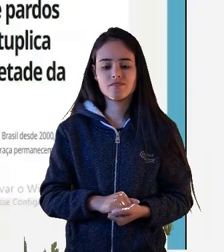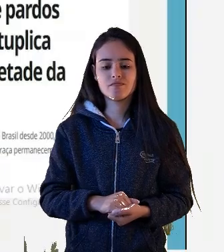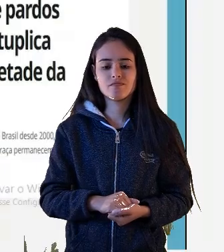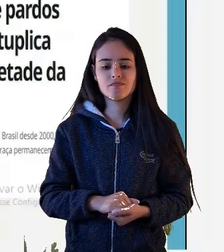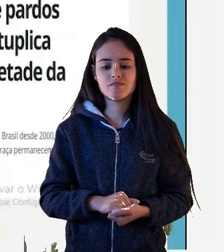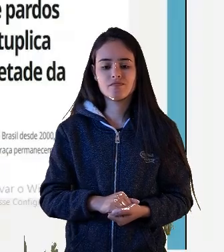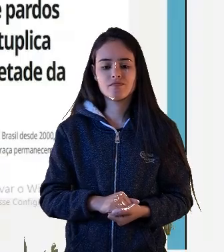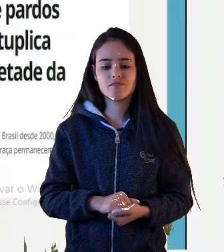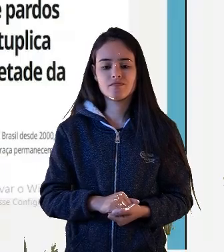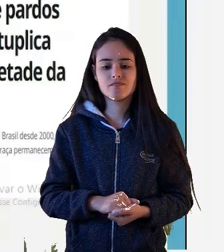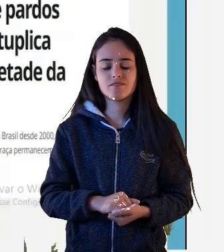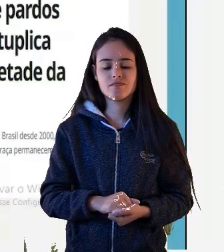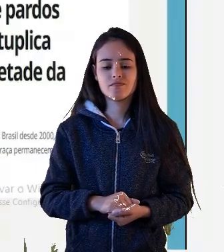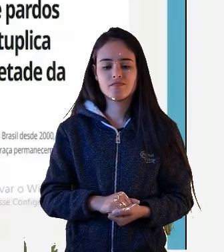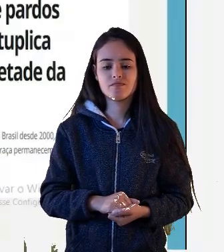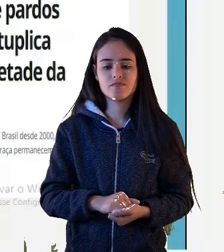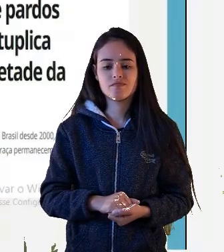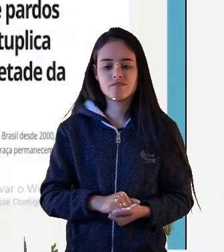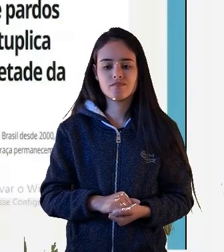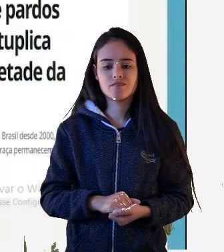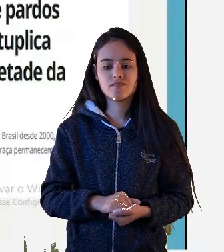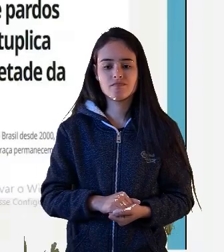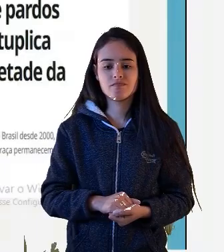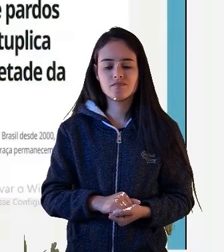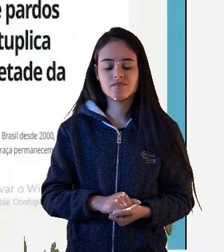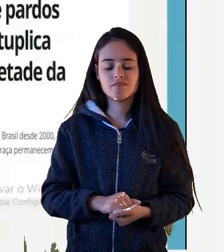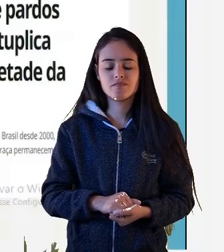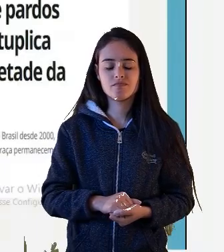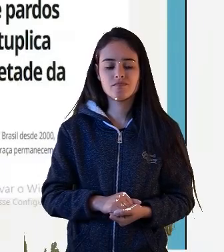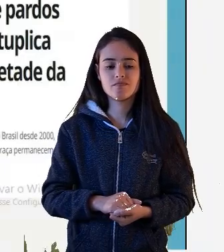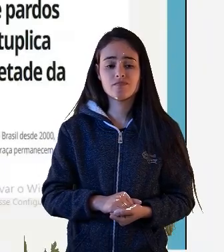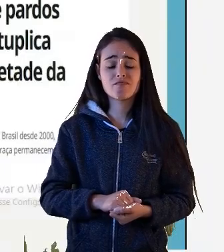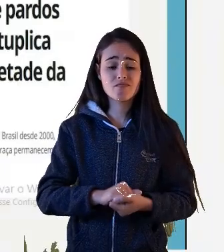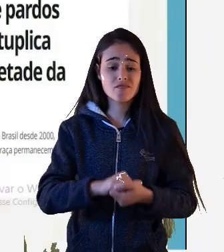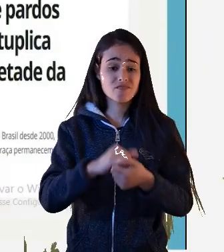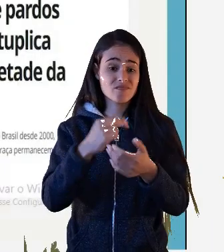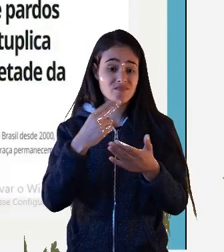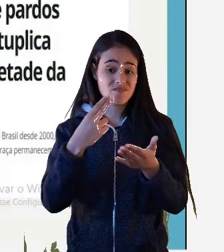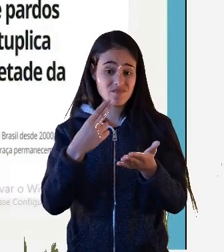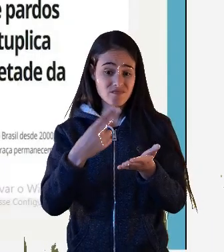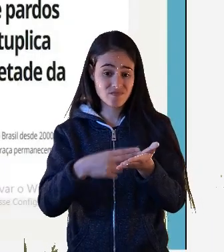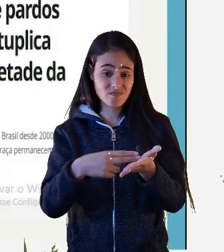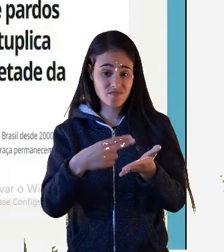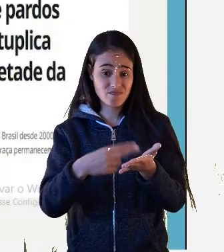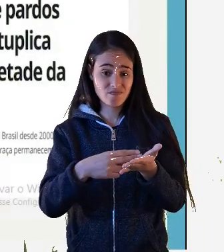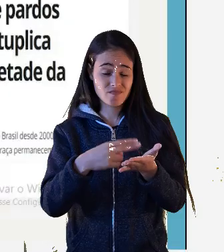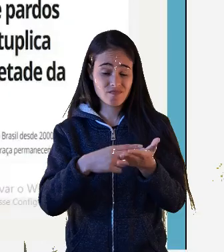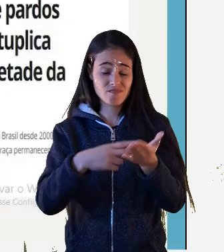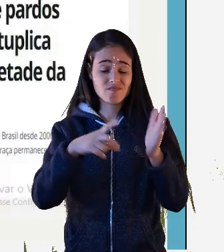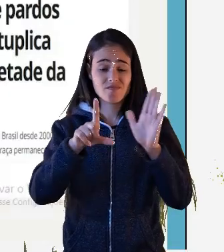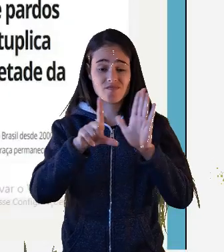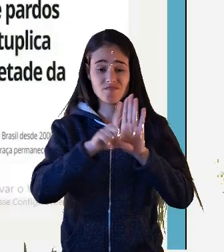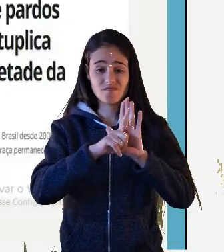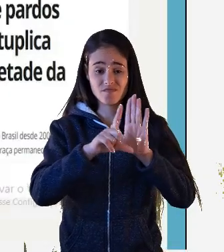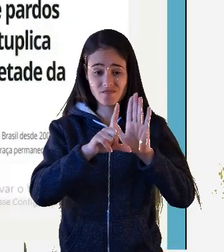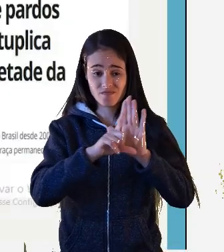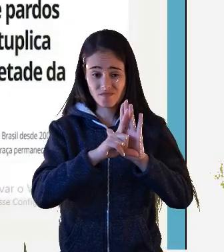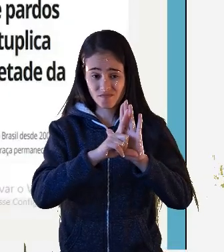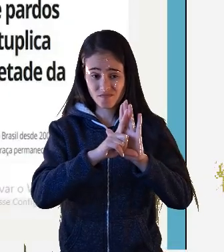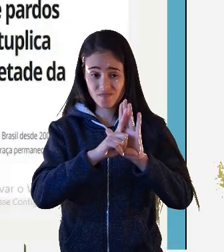escolar avançaram no Brasil desde 2000, segundo esse censo de 2022. No entanto, as desigualdades regionais de